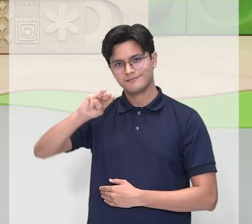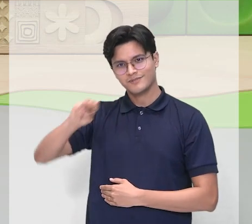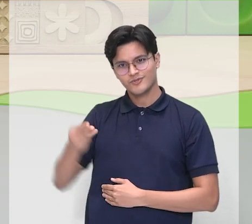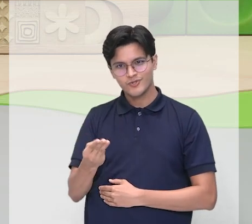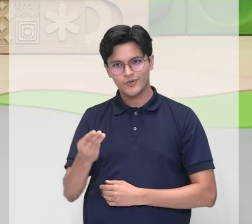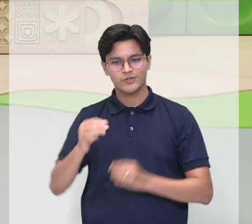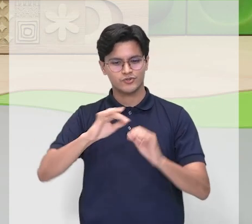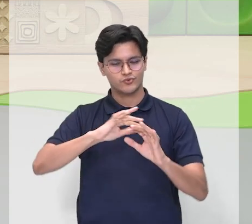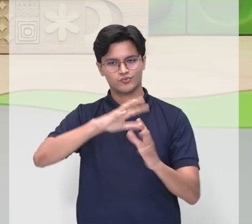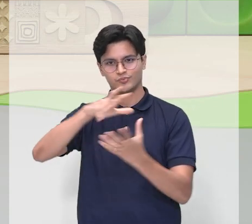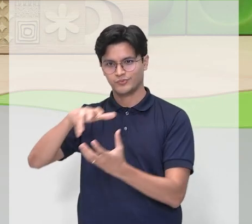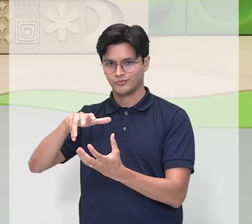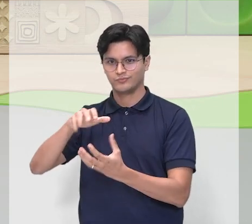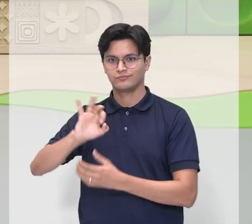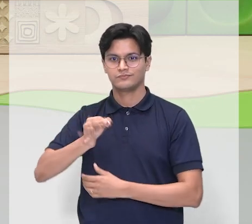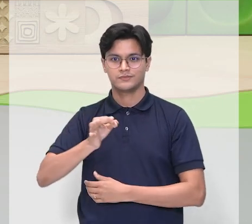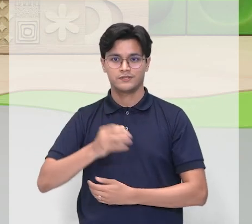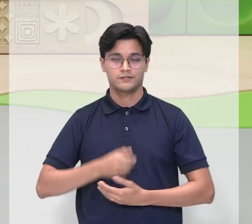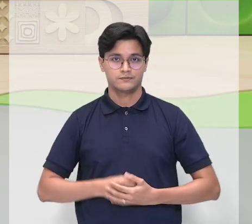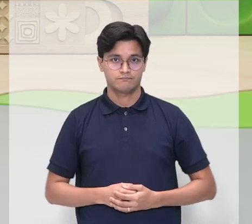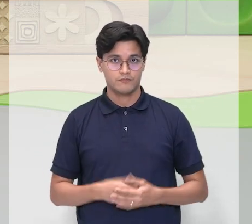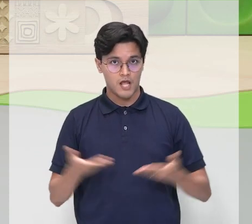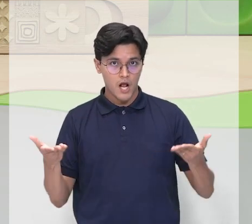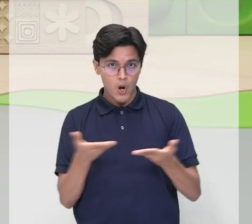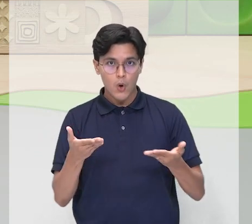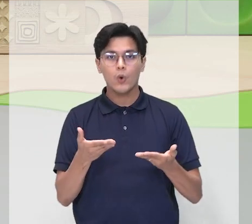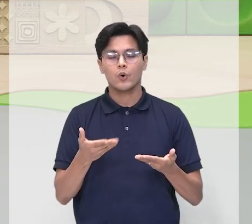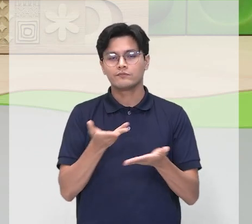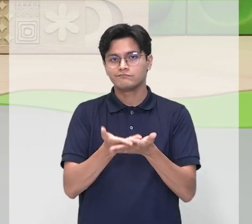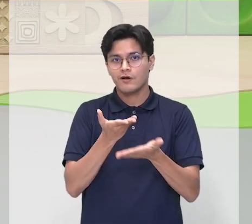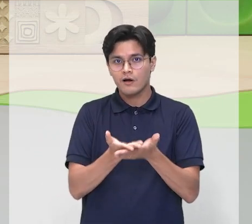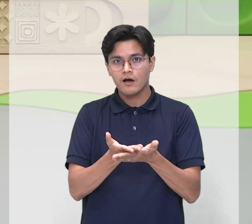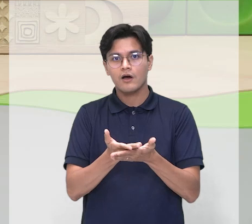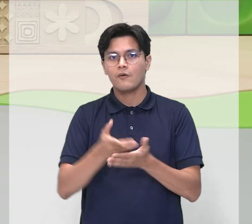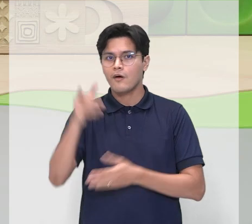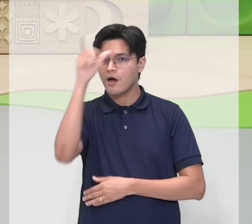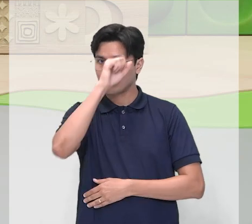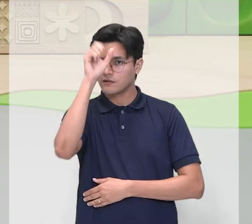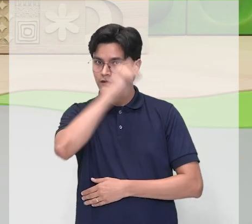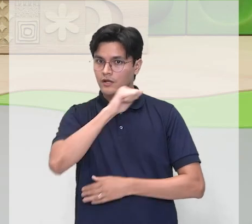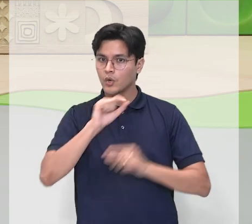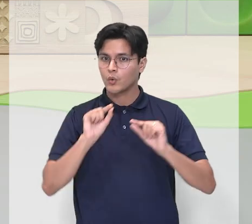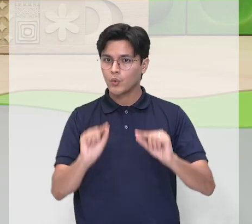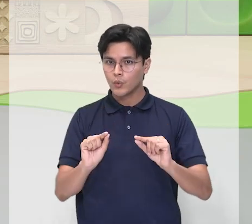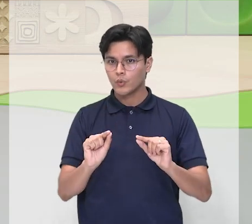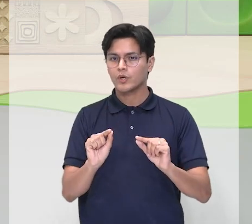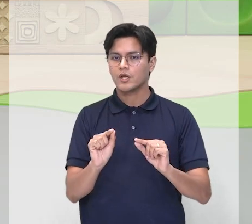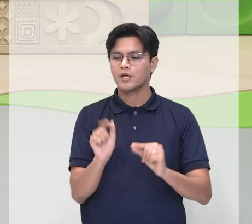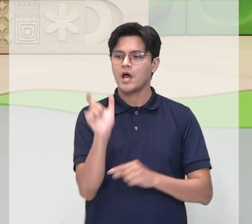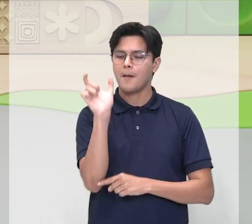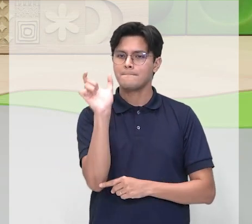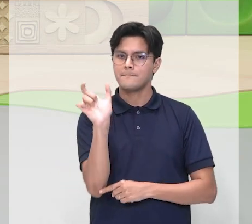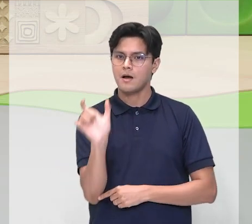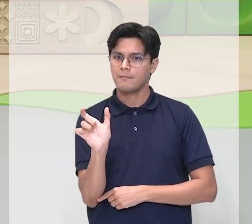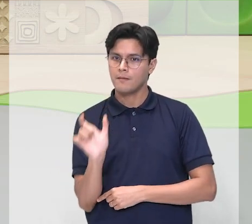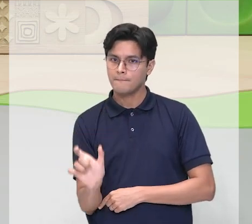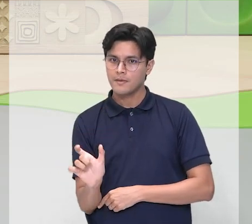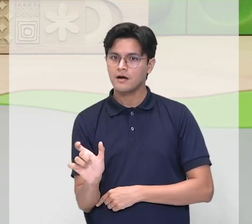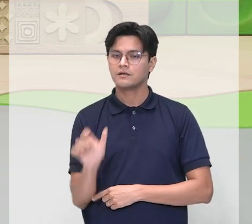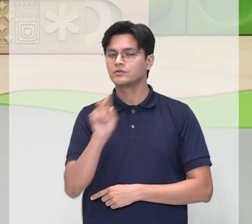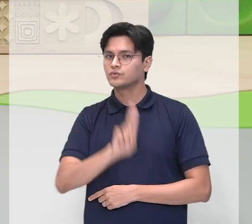vamos aprender na nossa aula os termos, que são utilizados